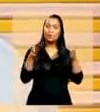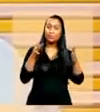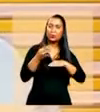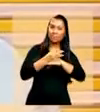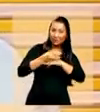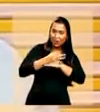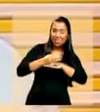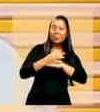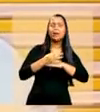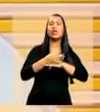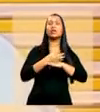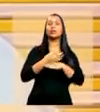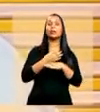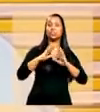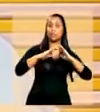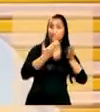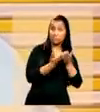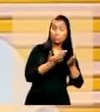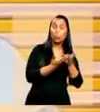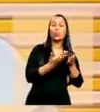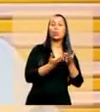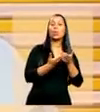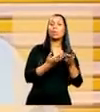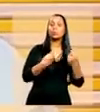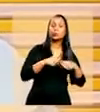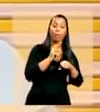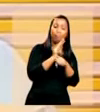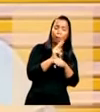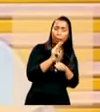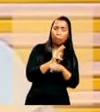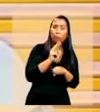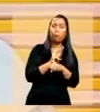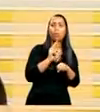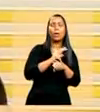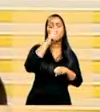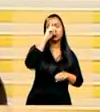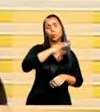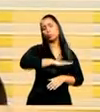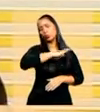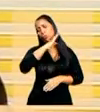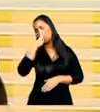de férias mesmo, né? Que ele estava na escola, eu tinha que tomar conta dele o dia